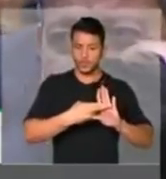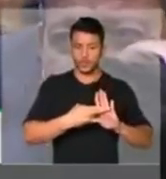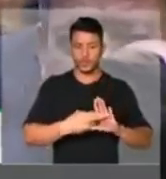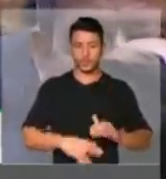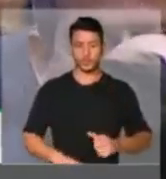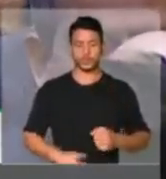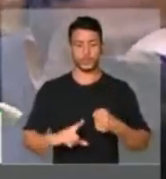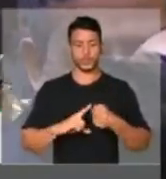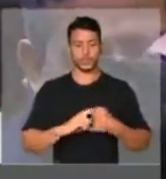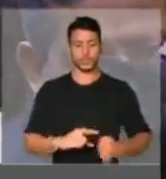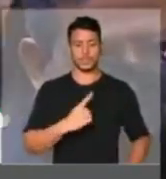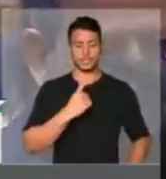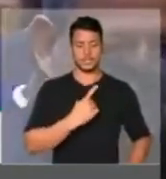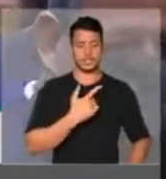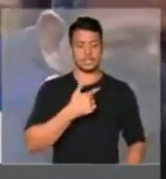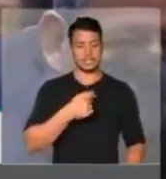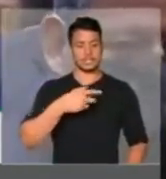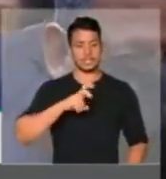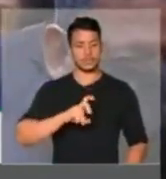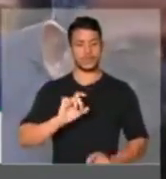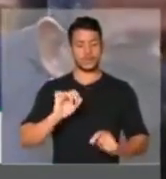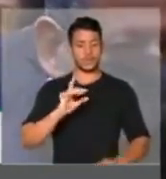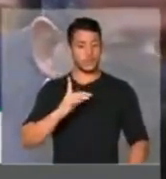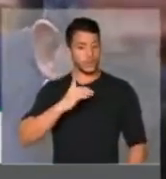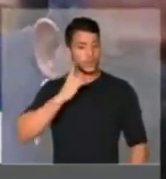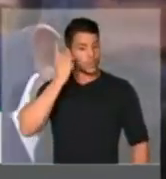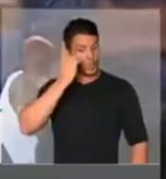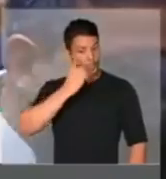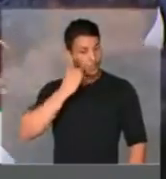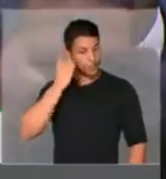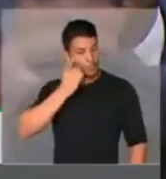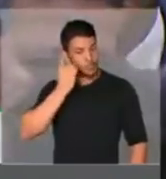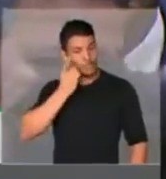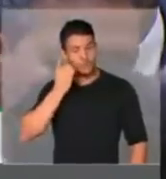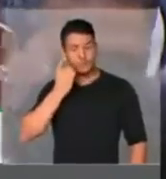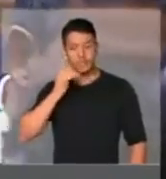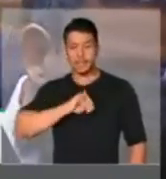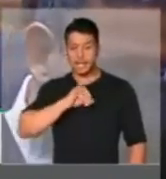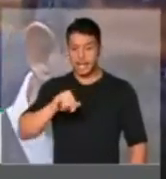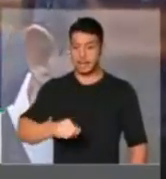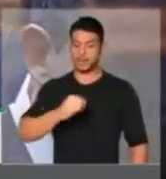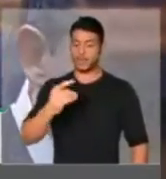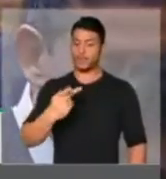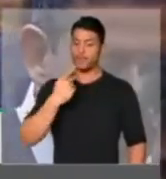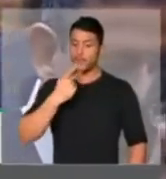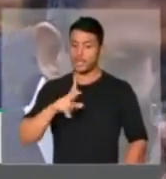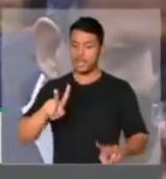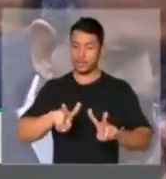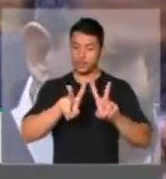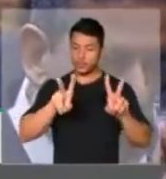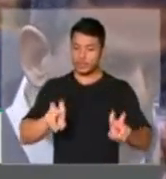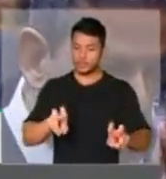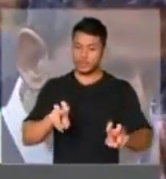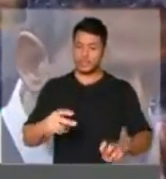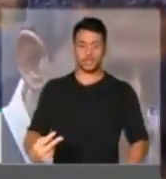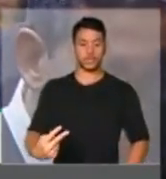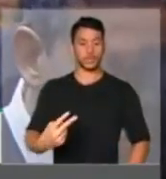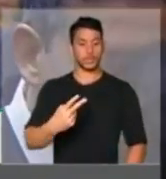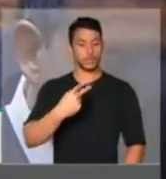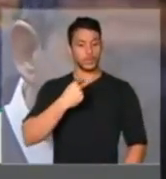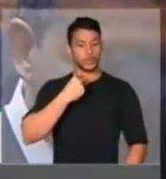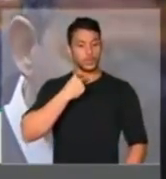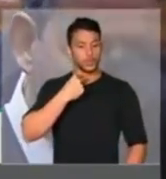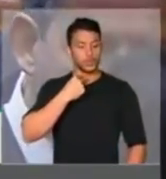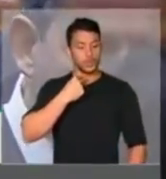Artigo 175, presidente. O deputado que usar a palavra sobre a proposição em discussão não poderá,